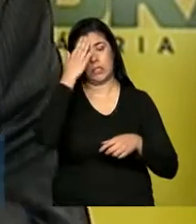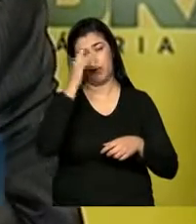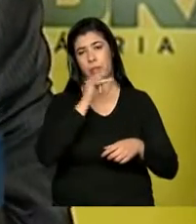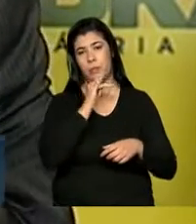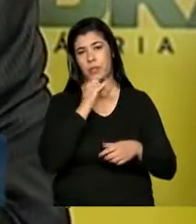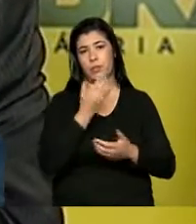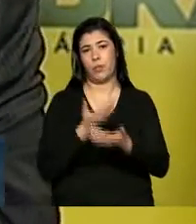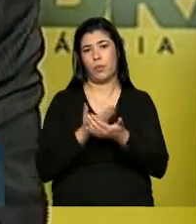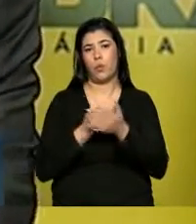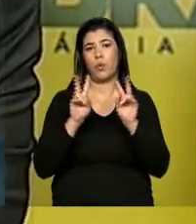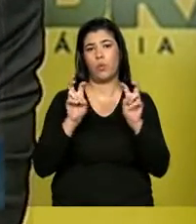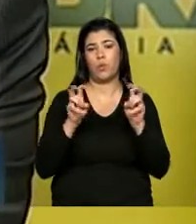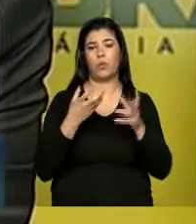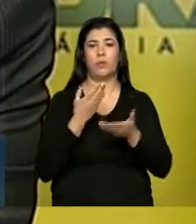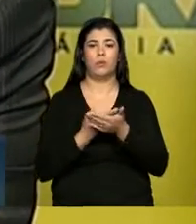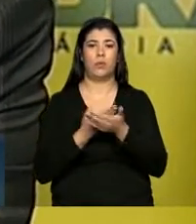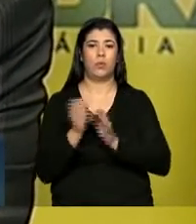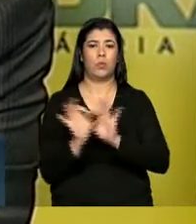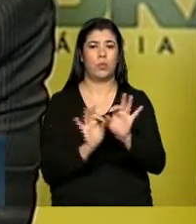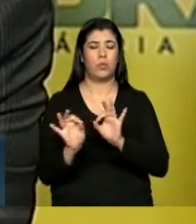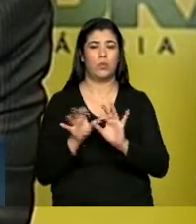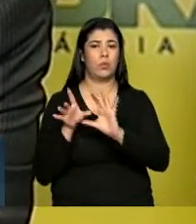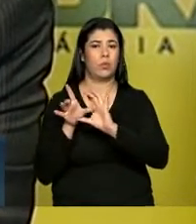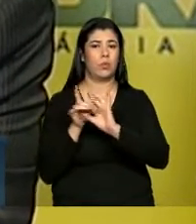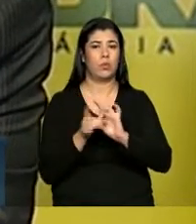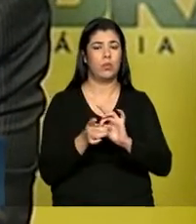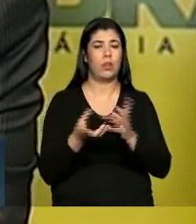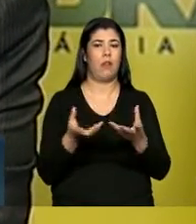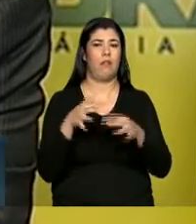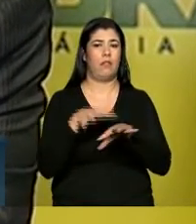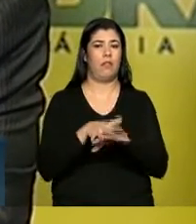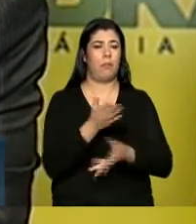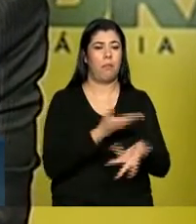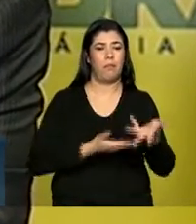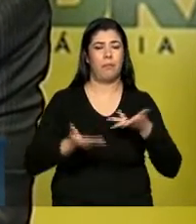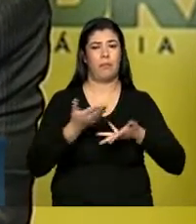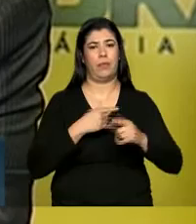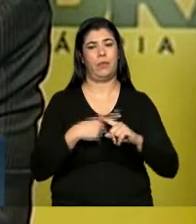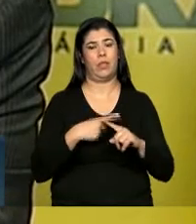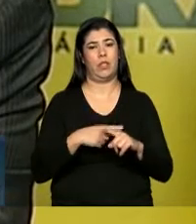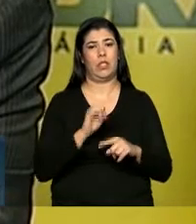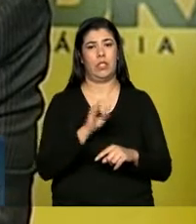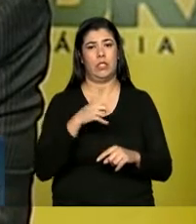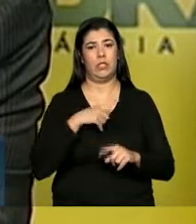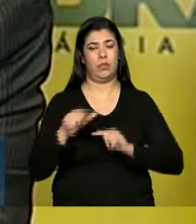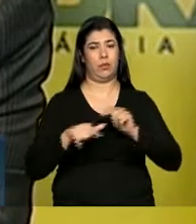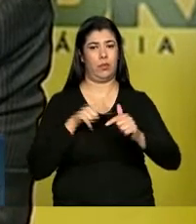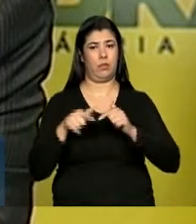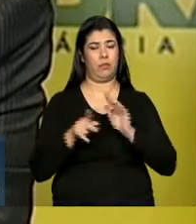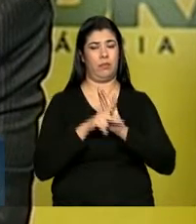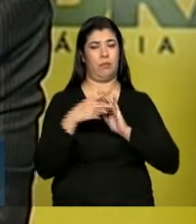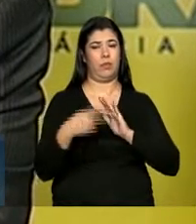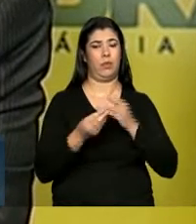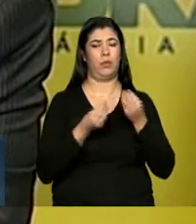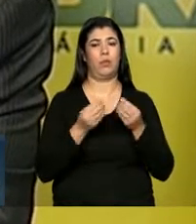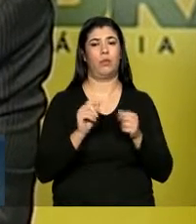base comum estiver aprovada, ele tem que saber articular, porque se você fizer o trabalho